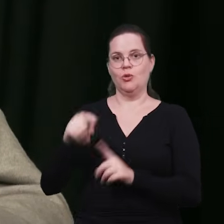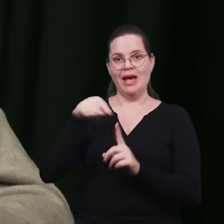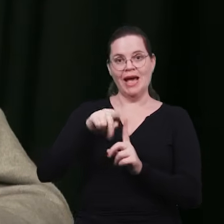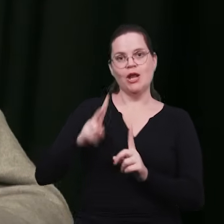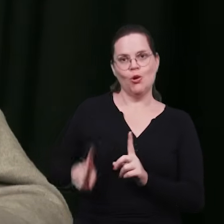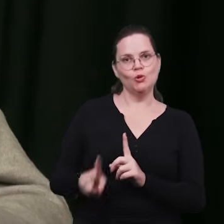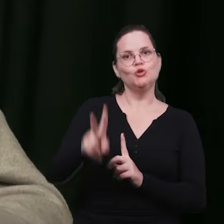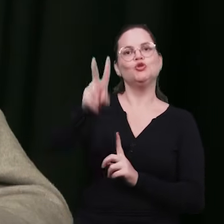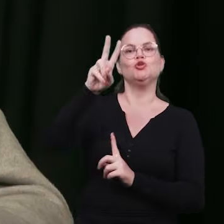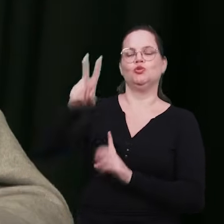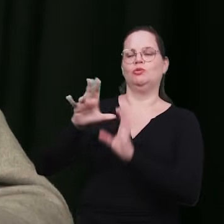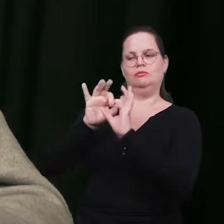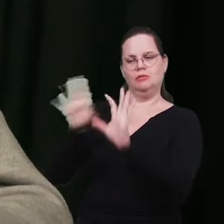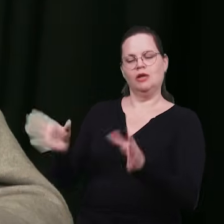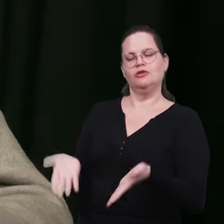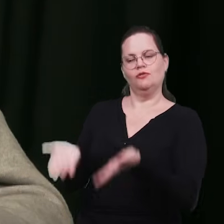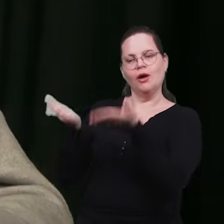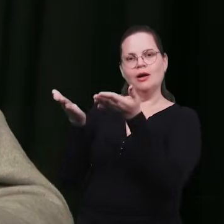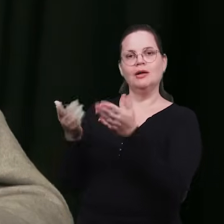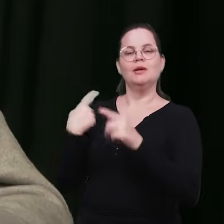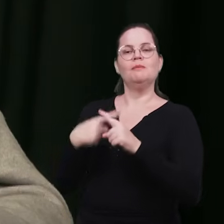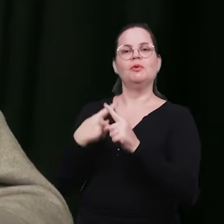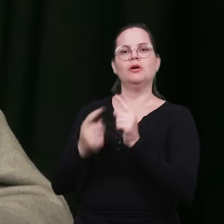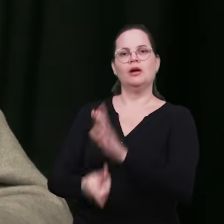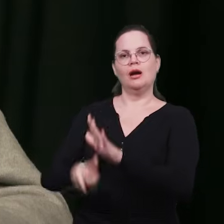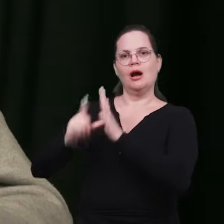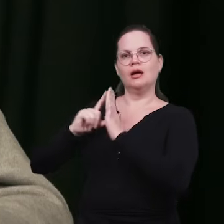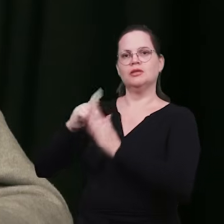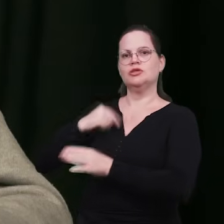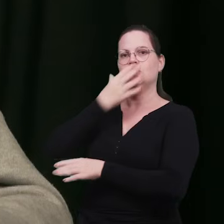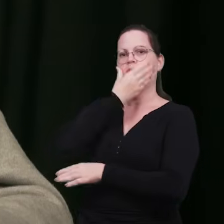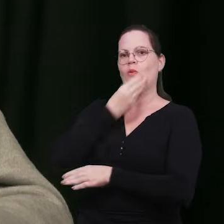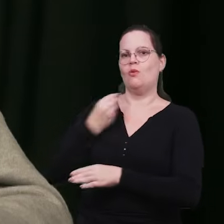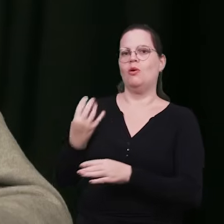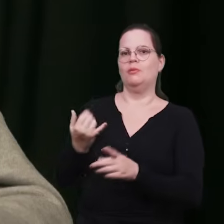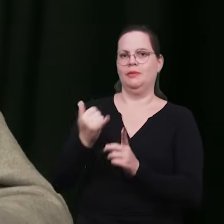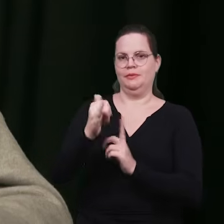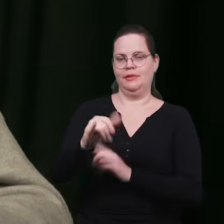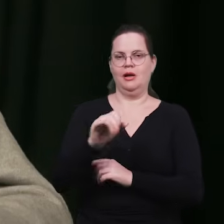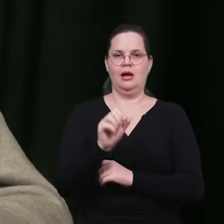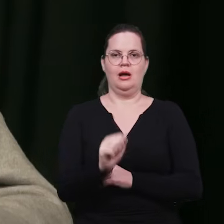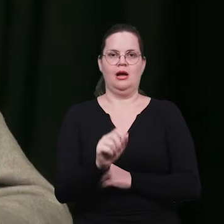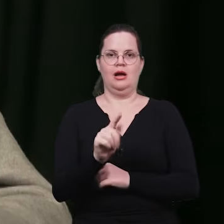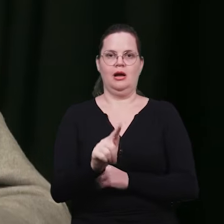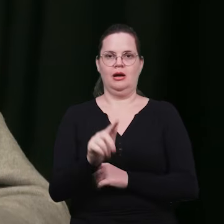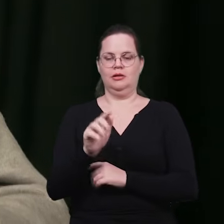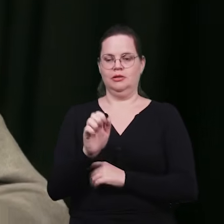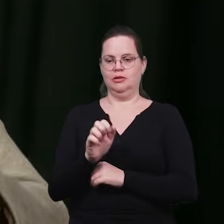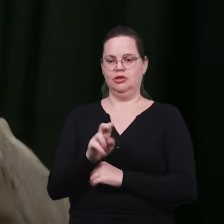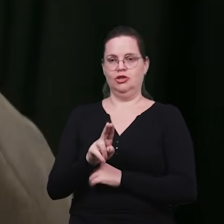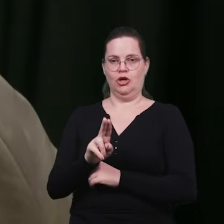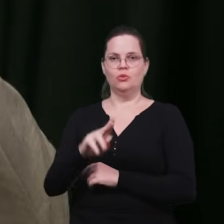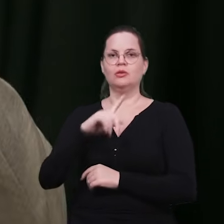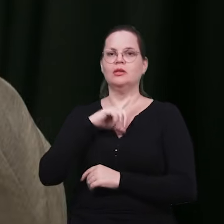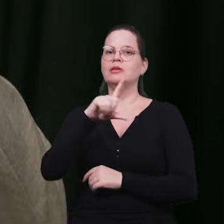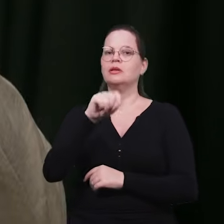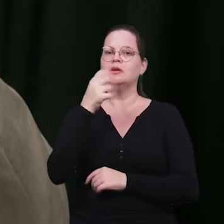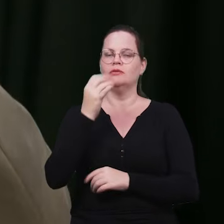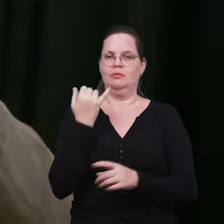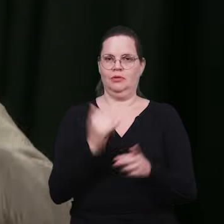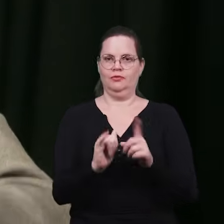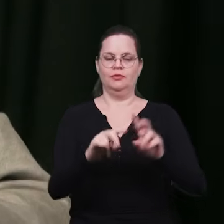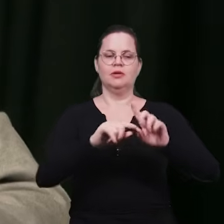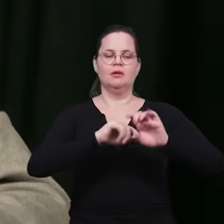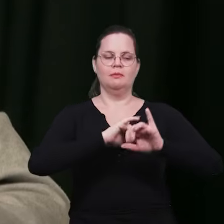templo, isso a partir de profecias de Ageu e Zacarias, como nós vimos já em outro episódio.